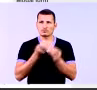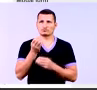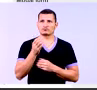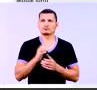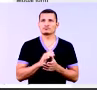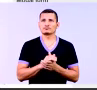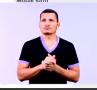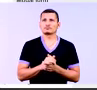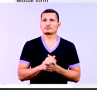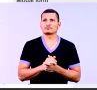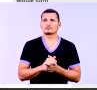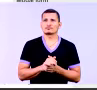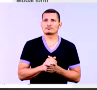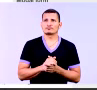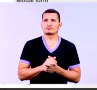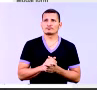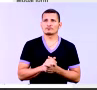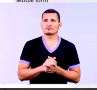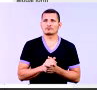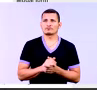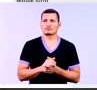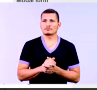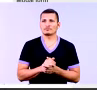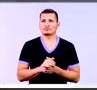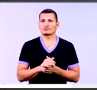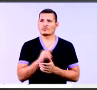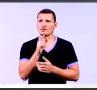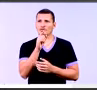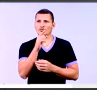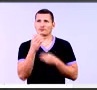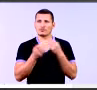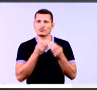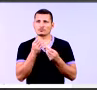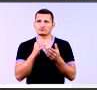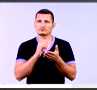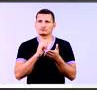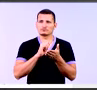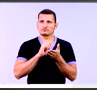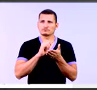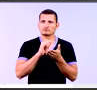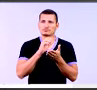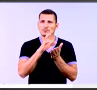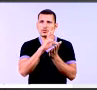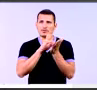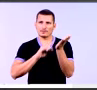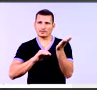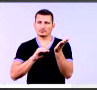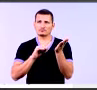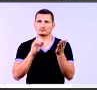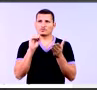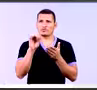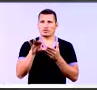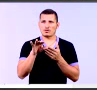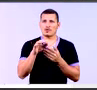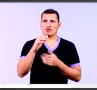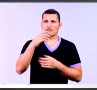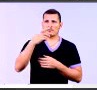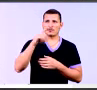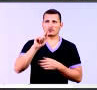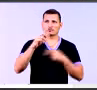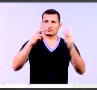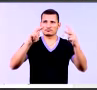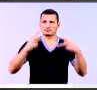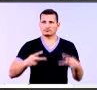E aqui embaixo, como escrever esse código. Gente, se vocês copiarem e colarem isso daqui numa página